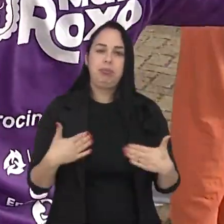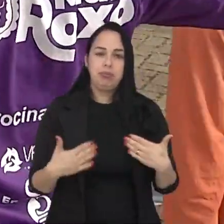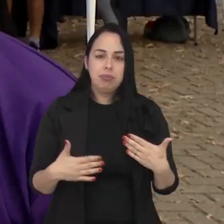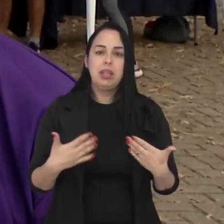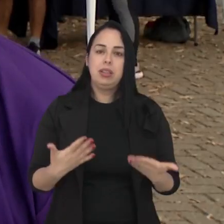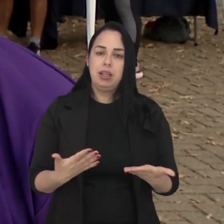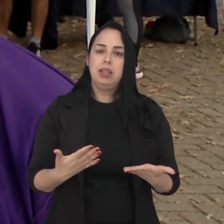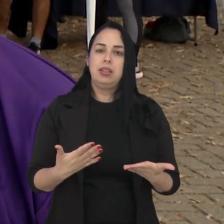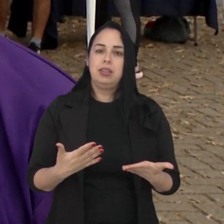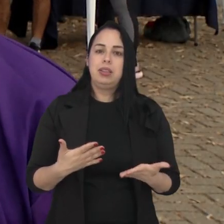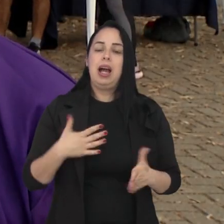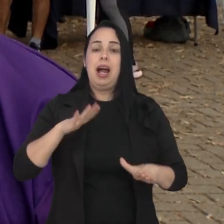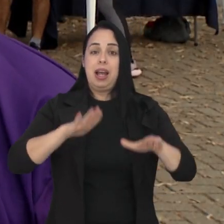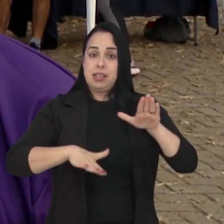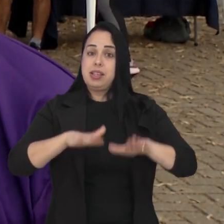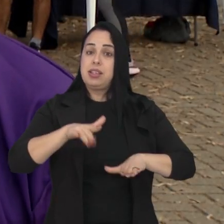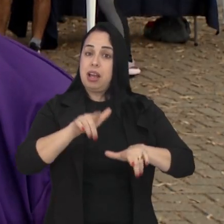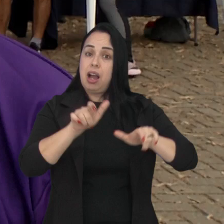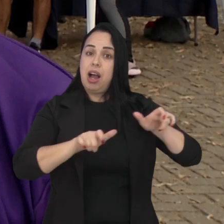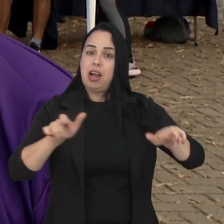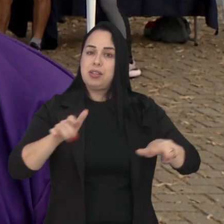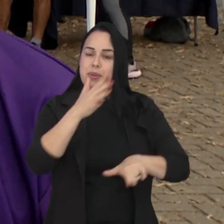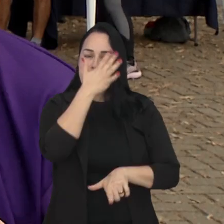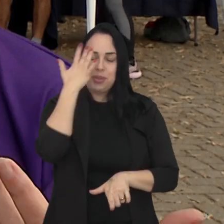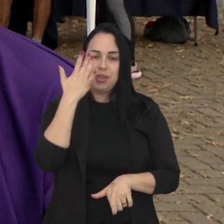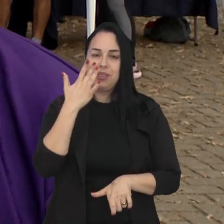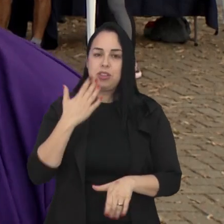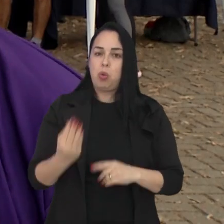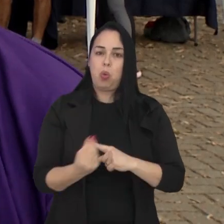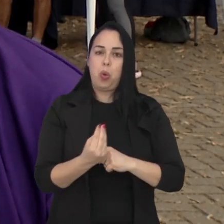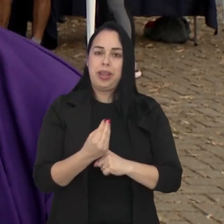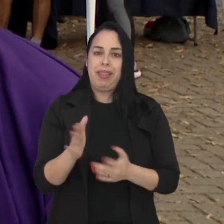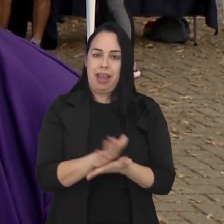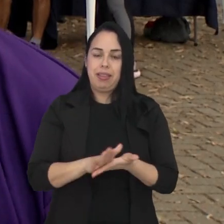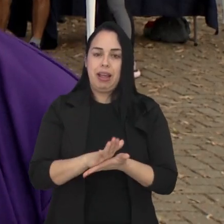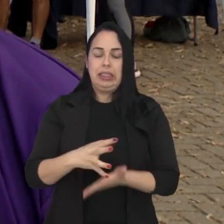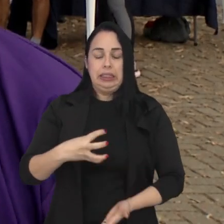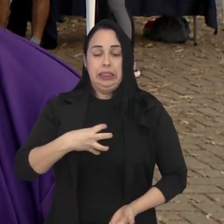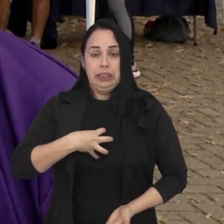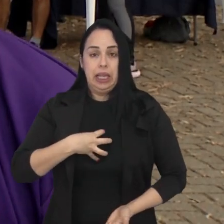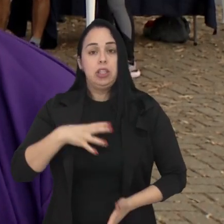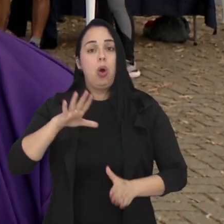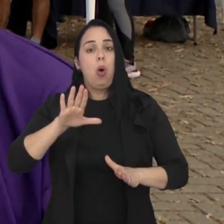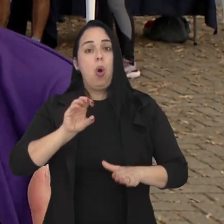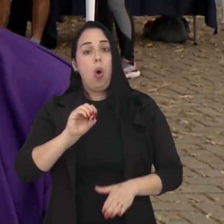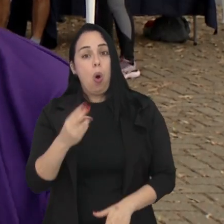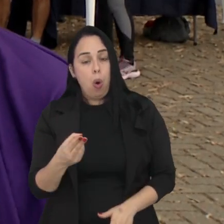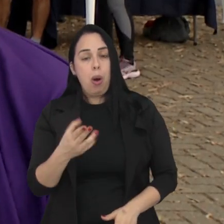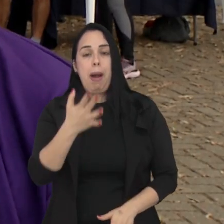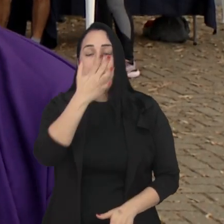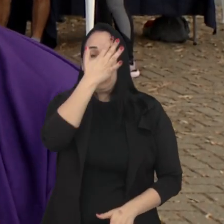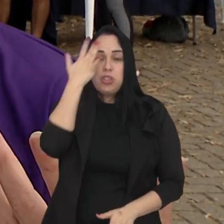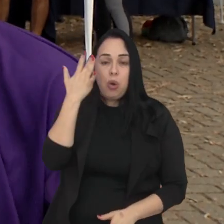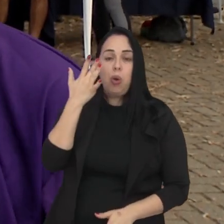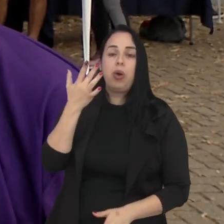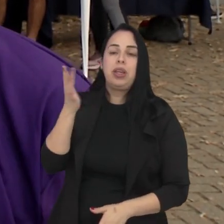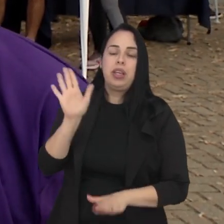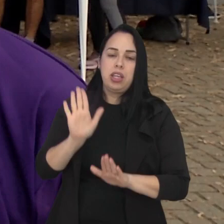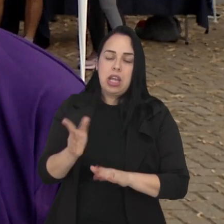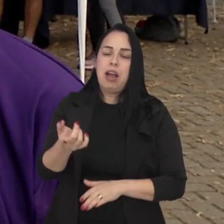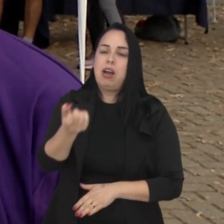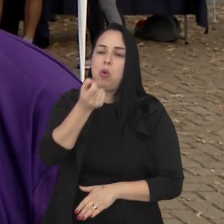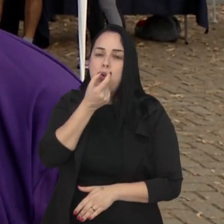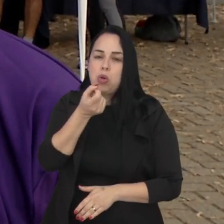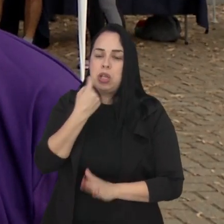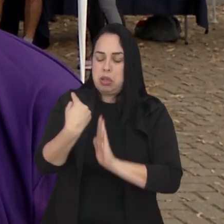especialista hoje como a gente pode intervir e a gente vê essa inflamação a gente vai e dá